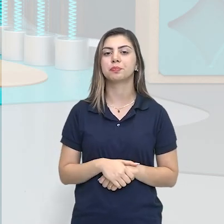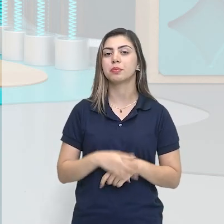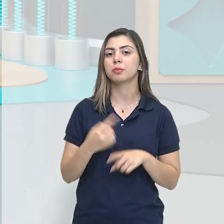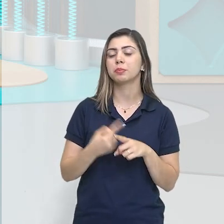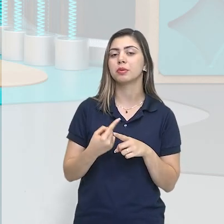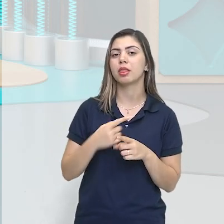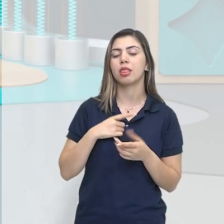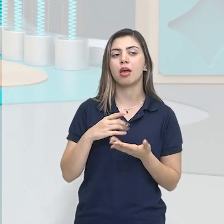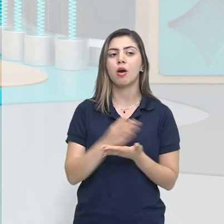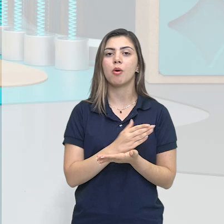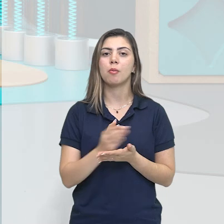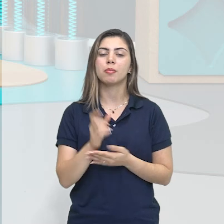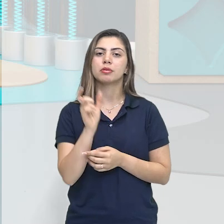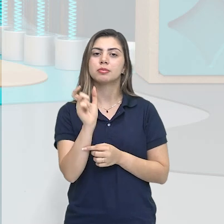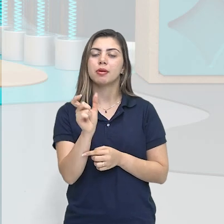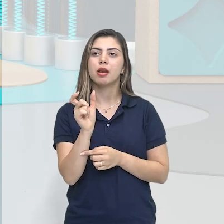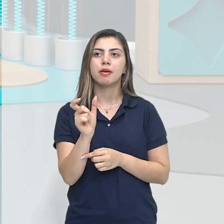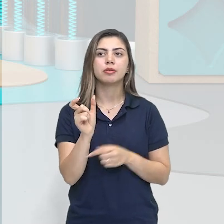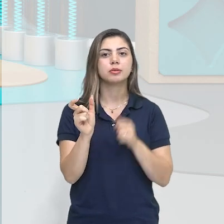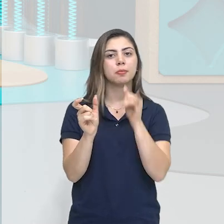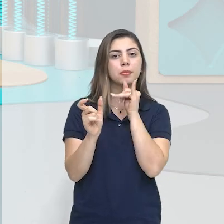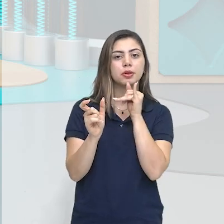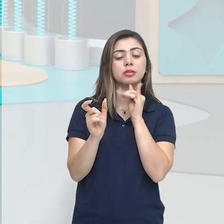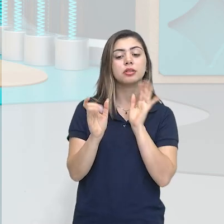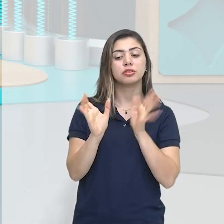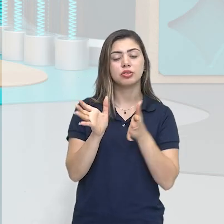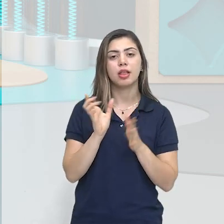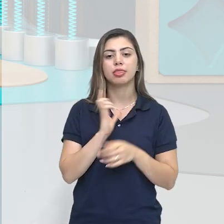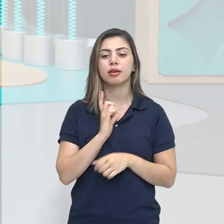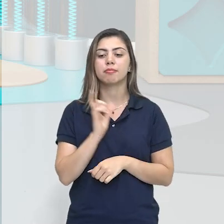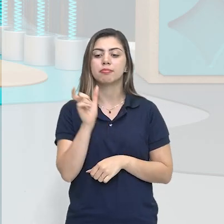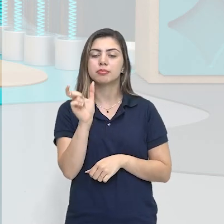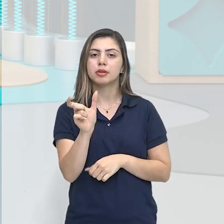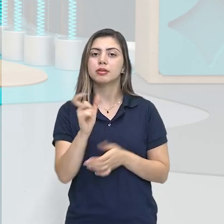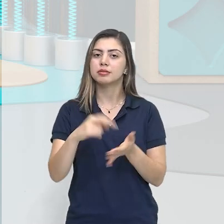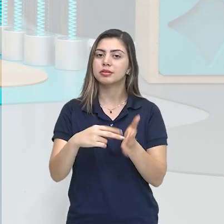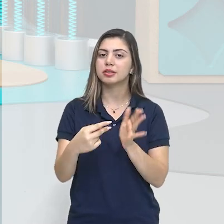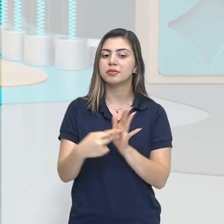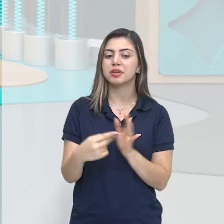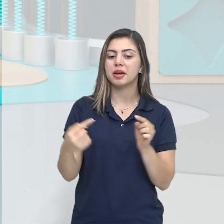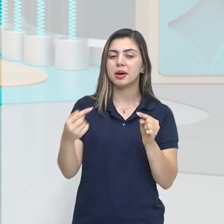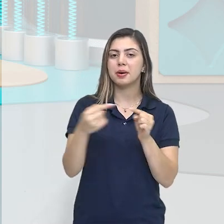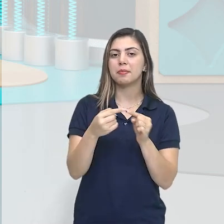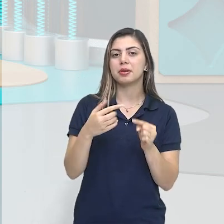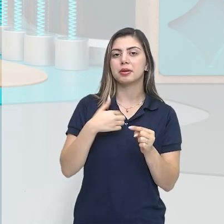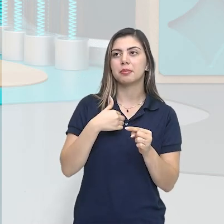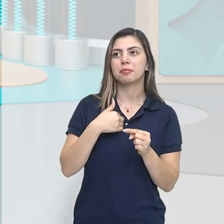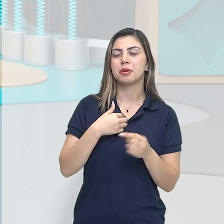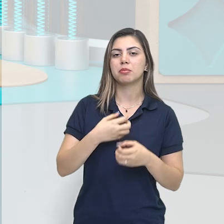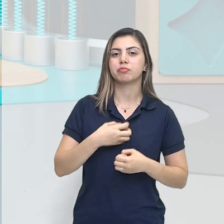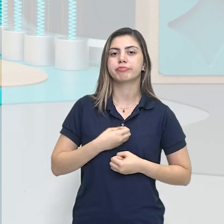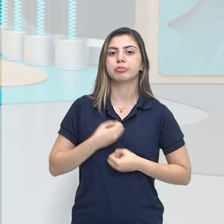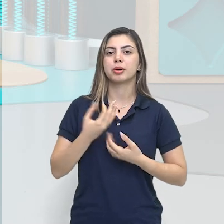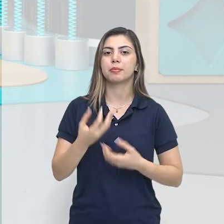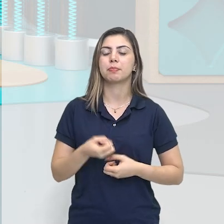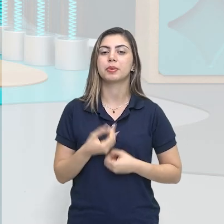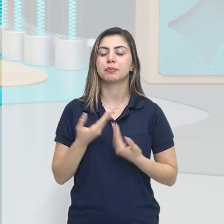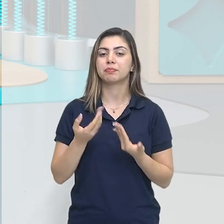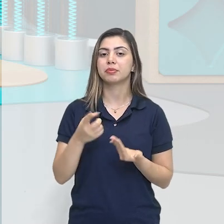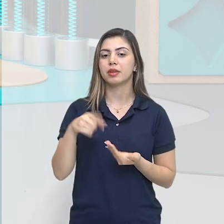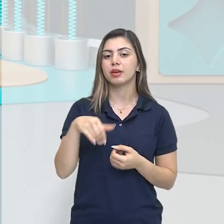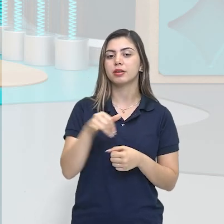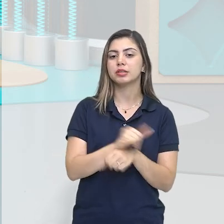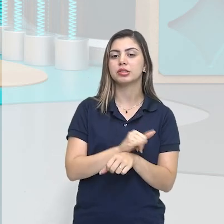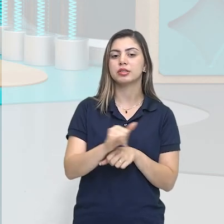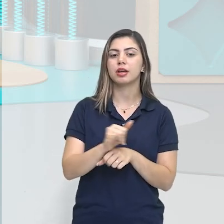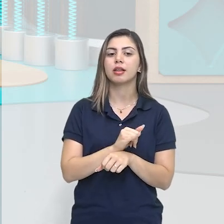tem palavras que elas já trazem, né, um sentido adequado ao que você quer expressar. Esses recursos são